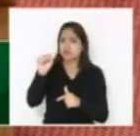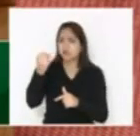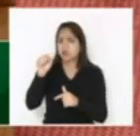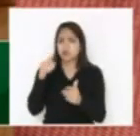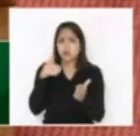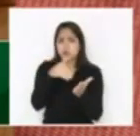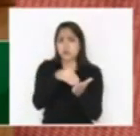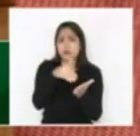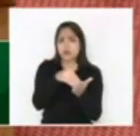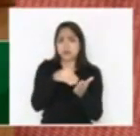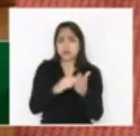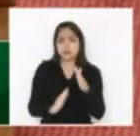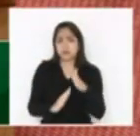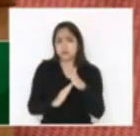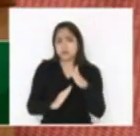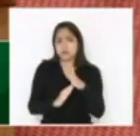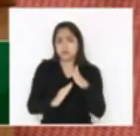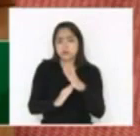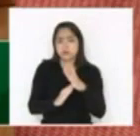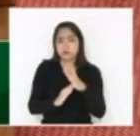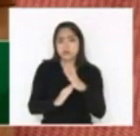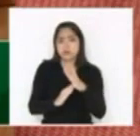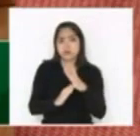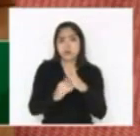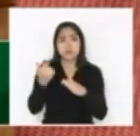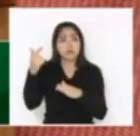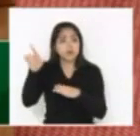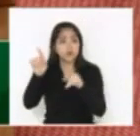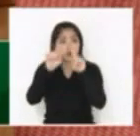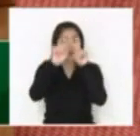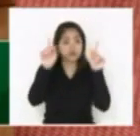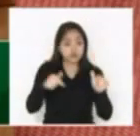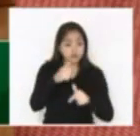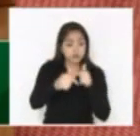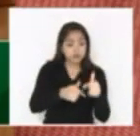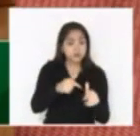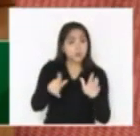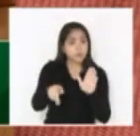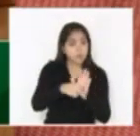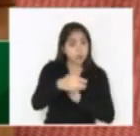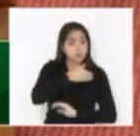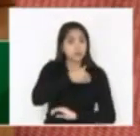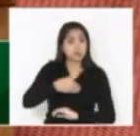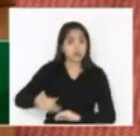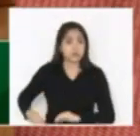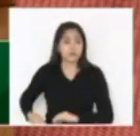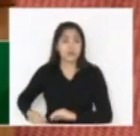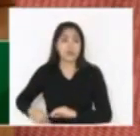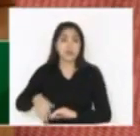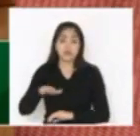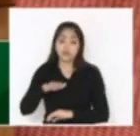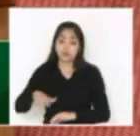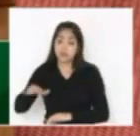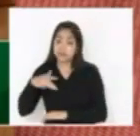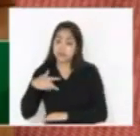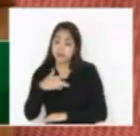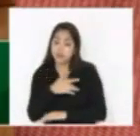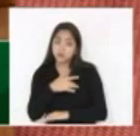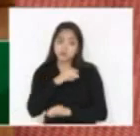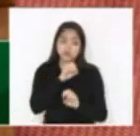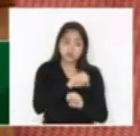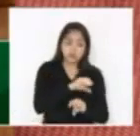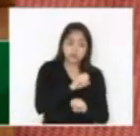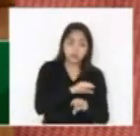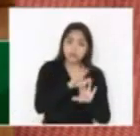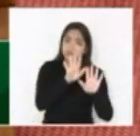porque o resto, tudo é funcionário do Estado de Santa Catarina. E eles, é da saúde, é da educação, e eles vão ficar